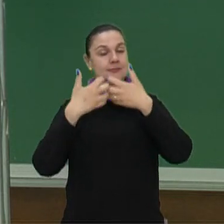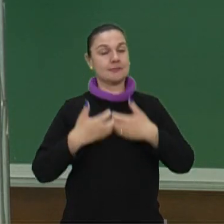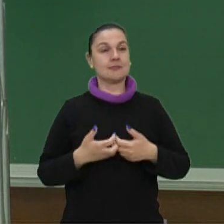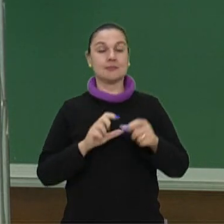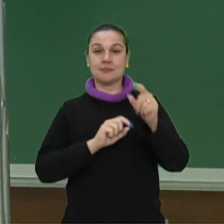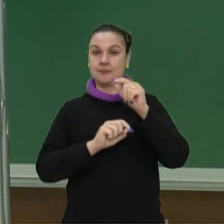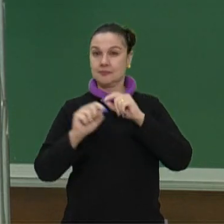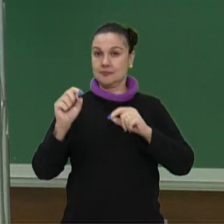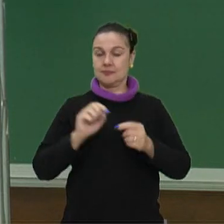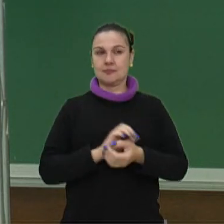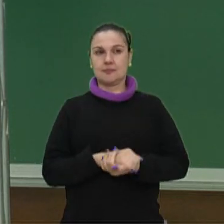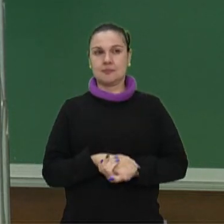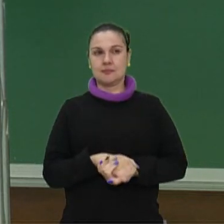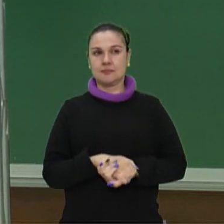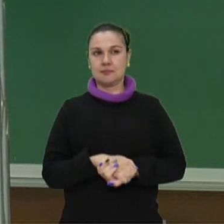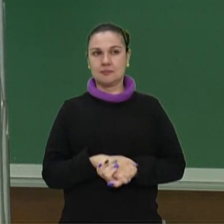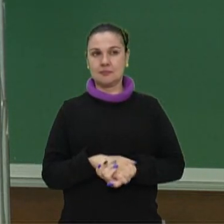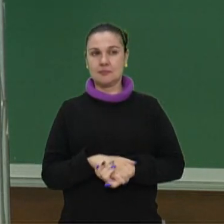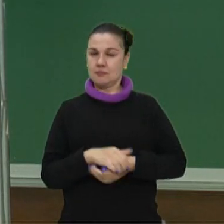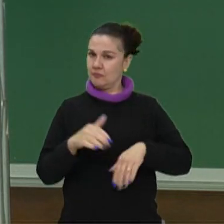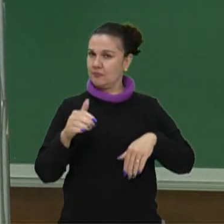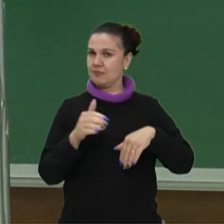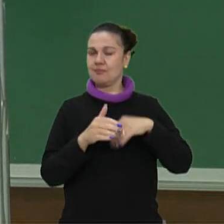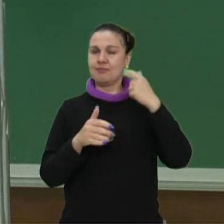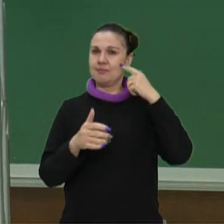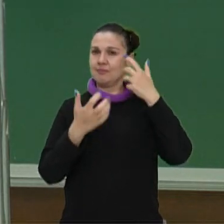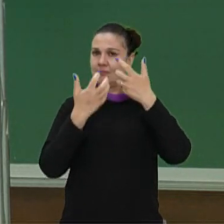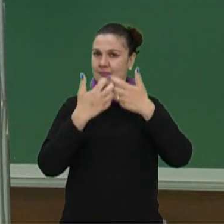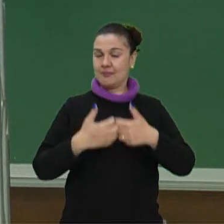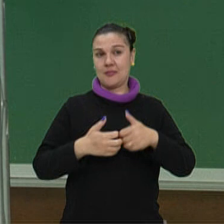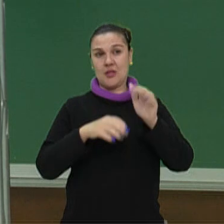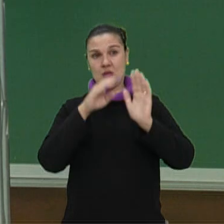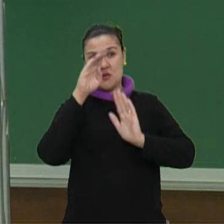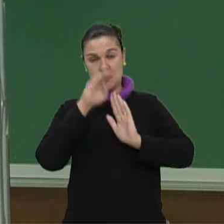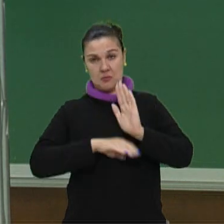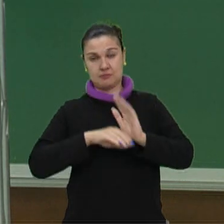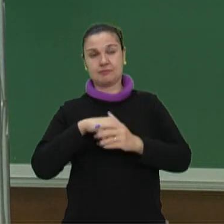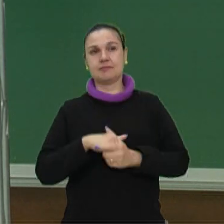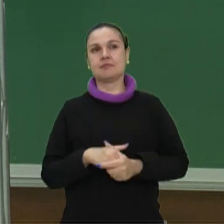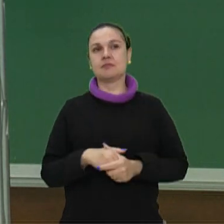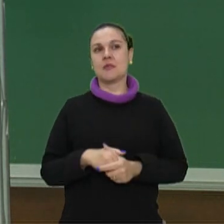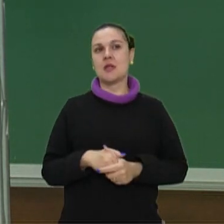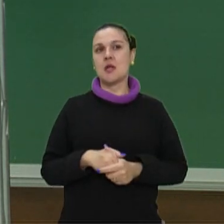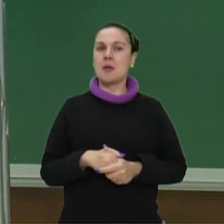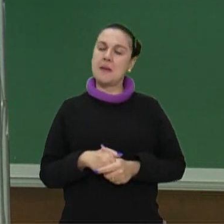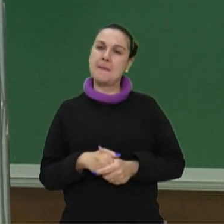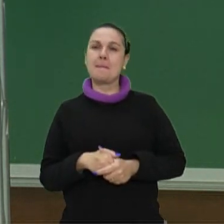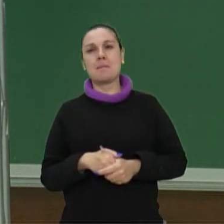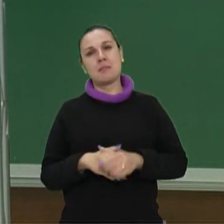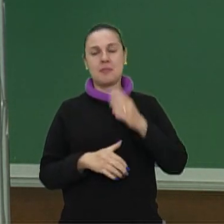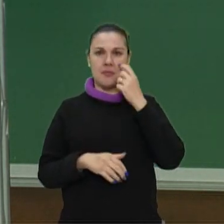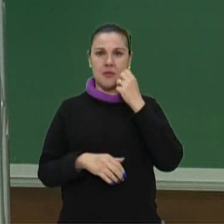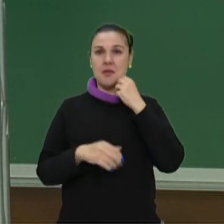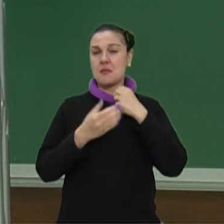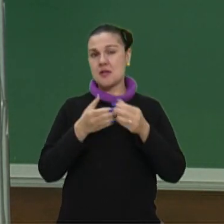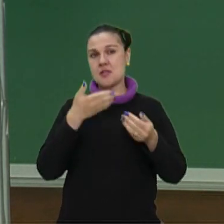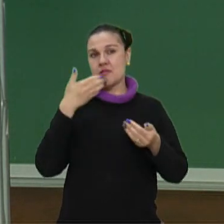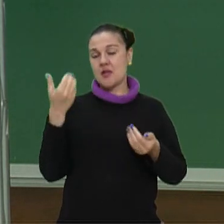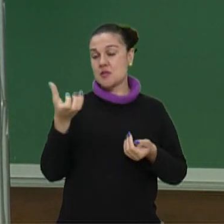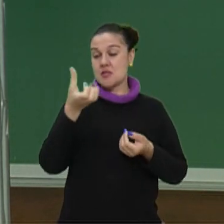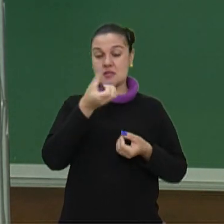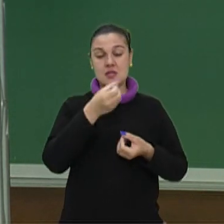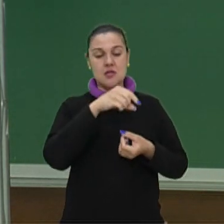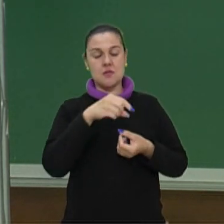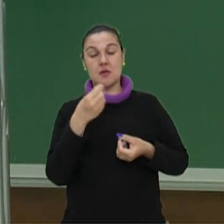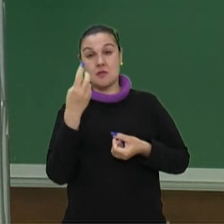quê? Se são 2 números de sinais contrários, eu posso pensar na subtração, né? E aqui eu acho que fica meio simples, né? Por exemplo, 6